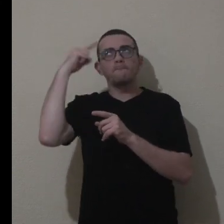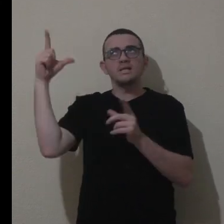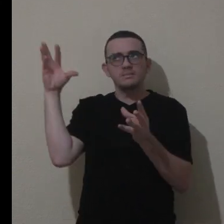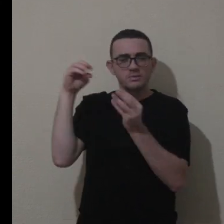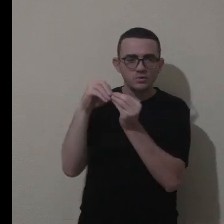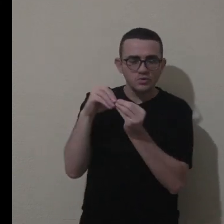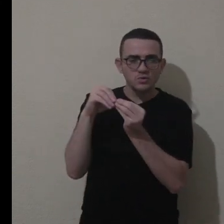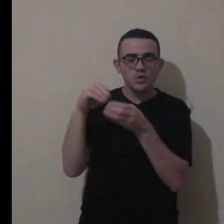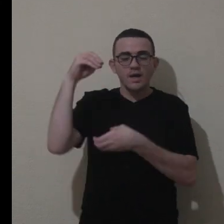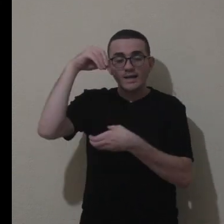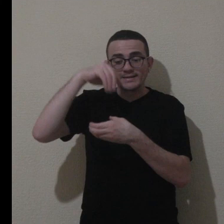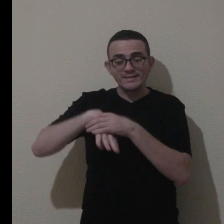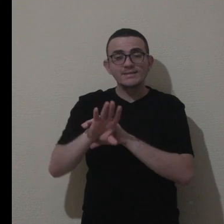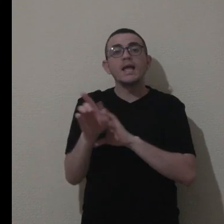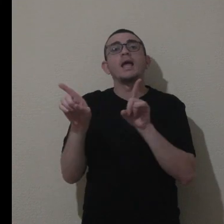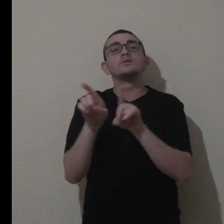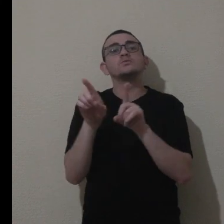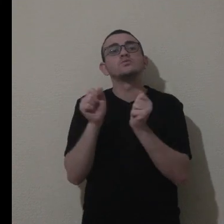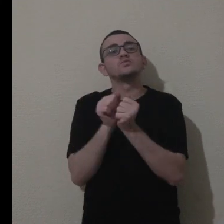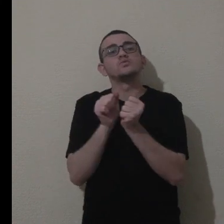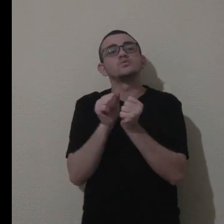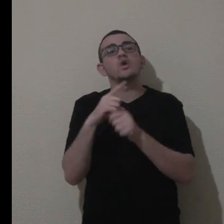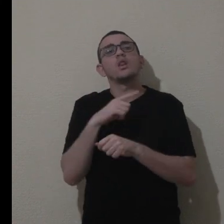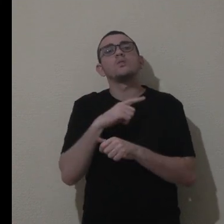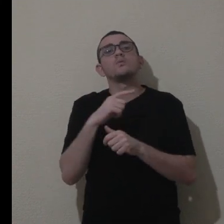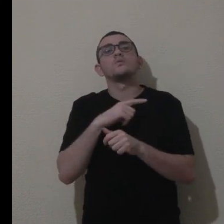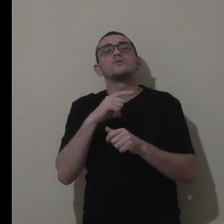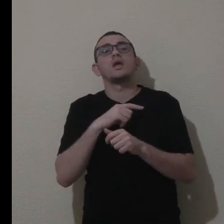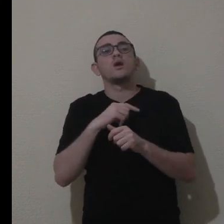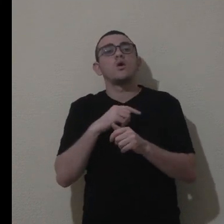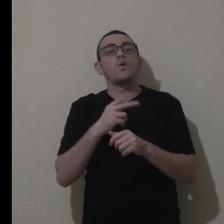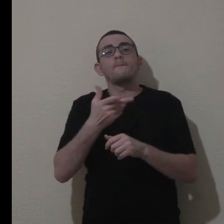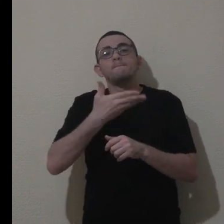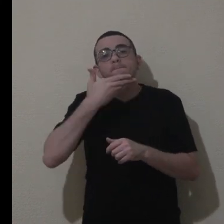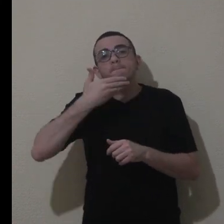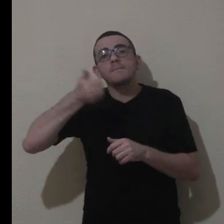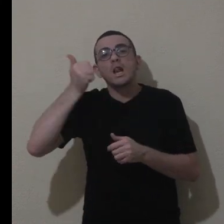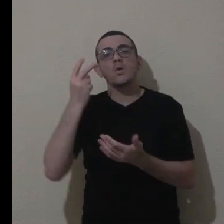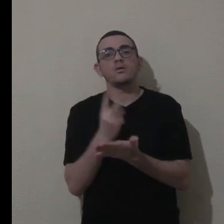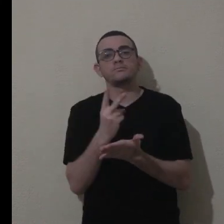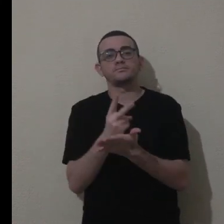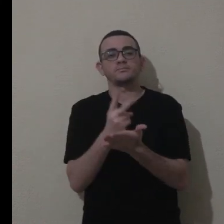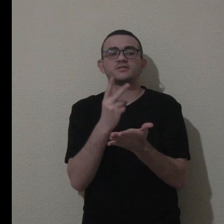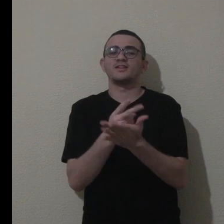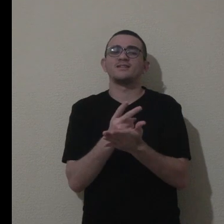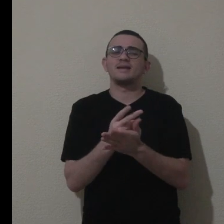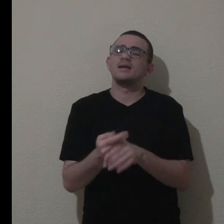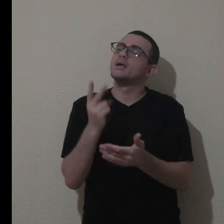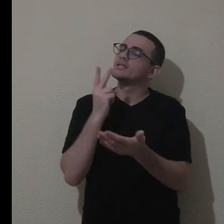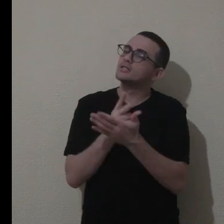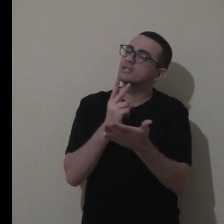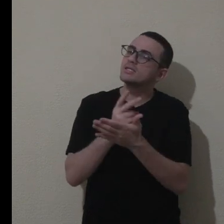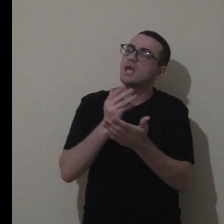Né? E que, dentro dos princípios do Lean, tem a questão da melhoria contínua. Né? Então, que sempre você